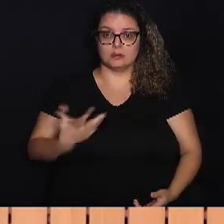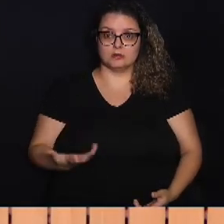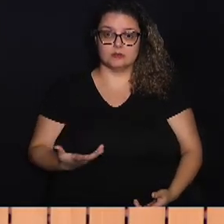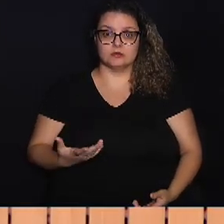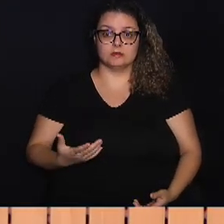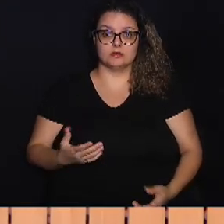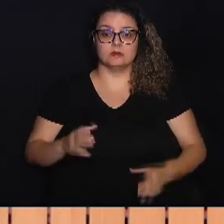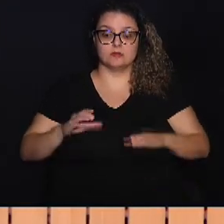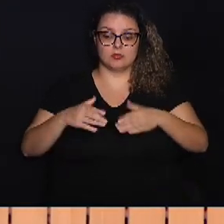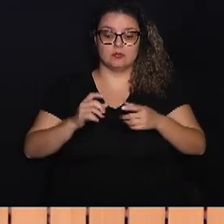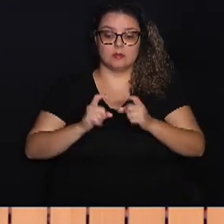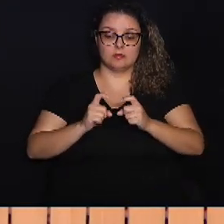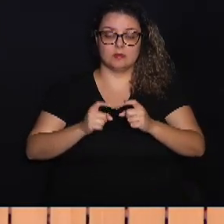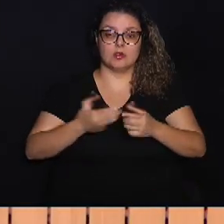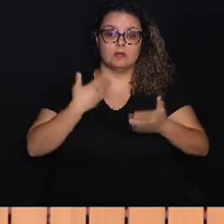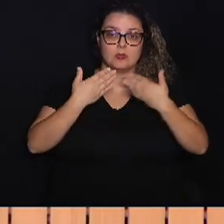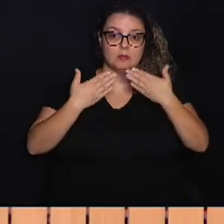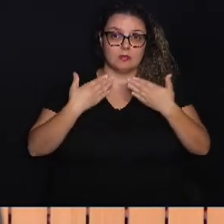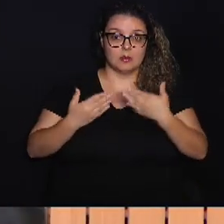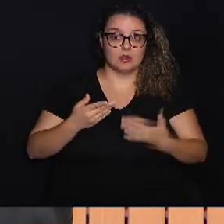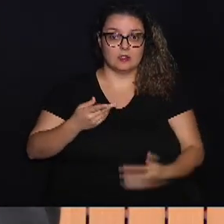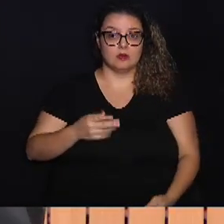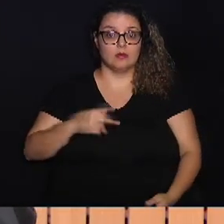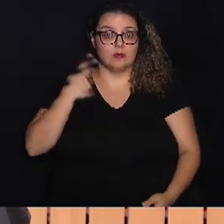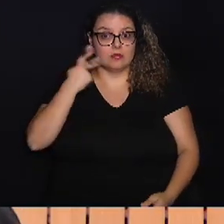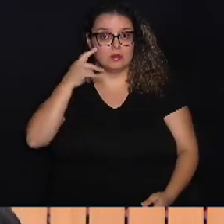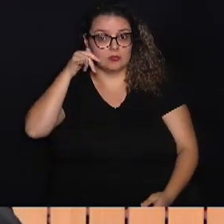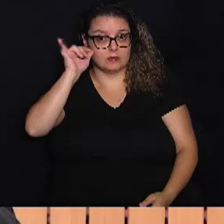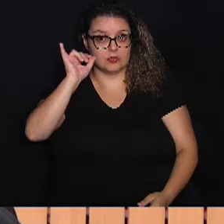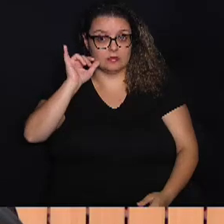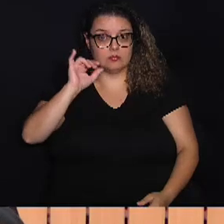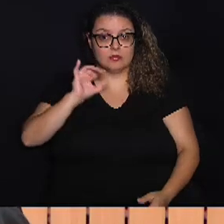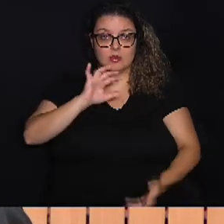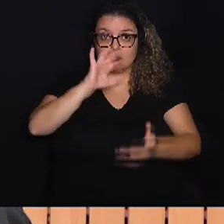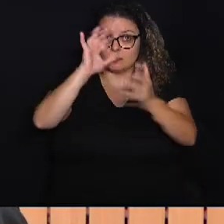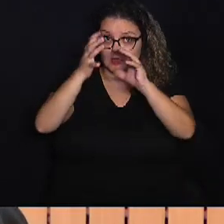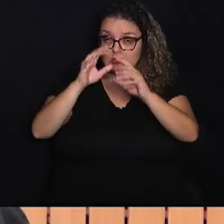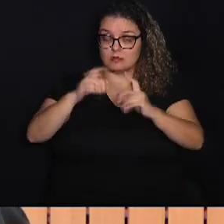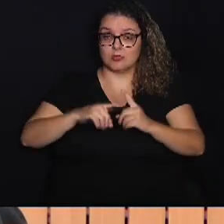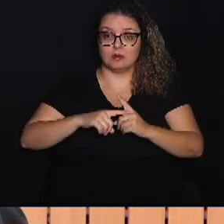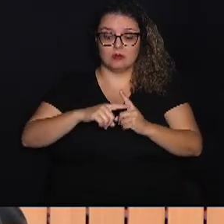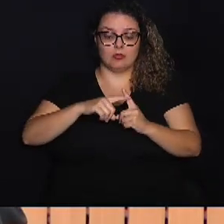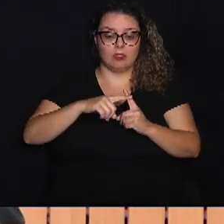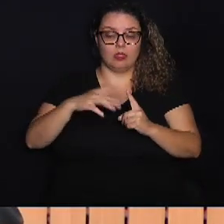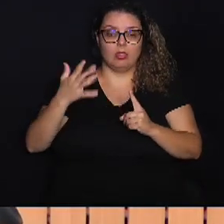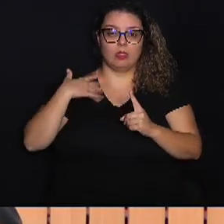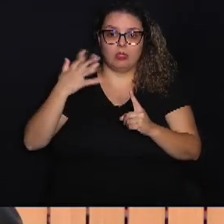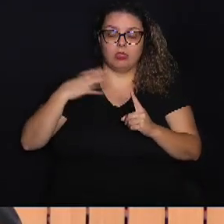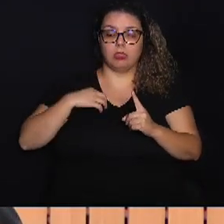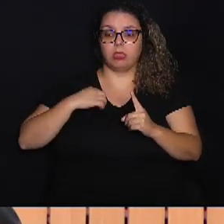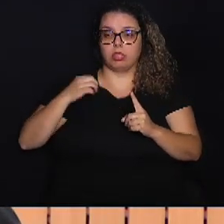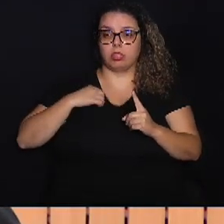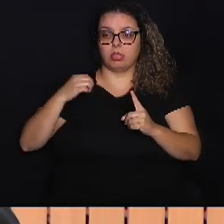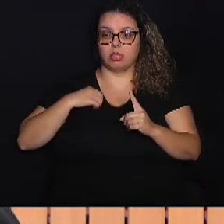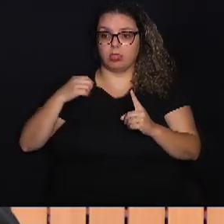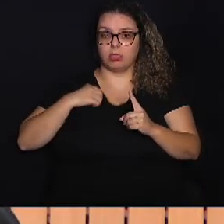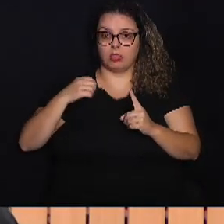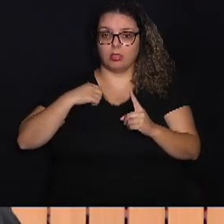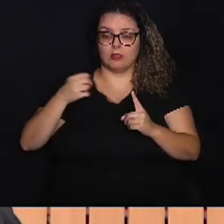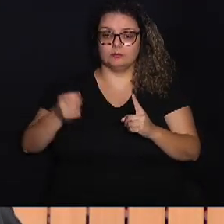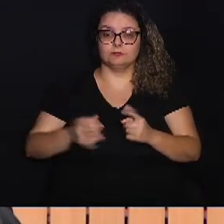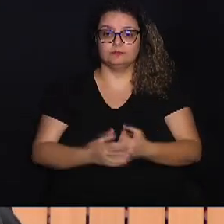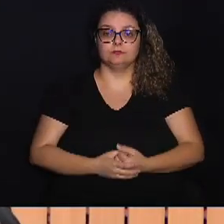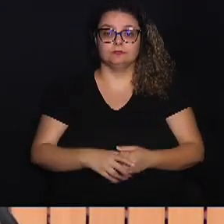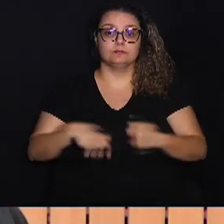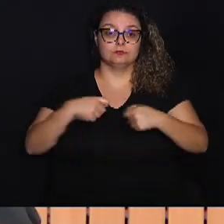aqui a questão climática naturalmente esse período quente que a gente precisa eh eh das